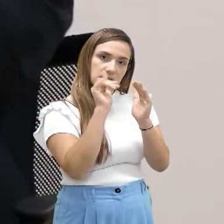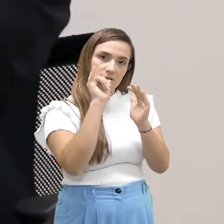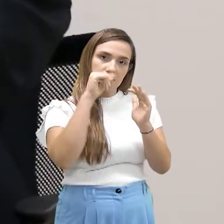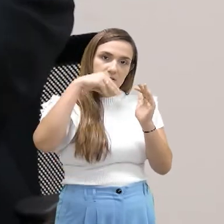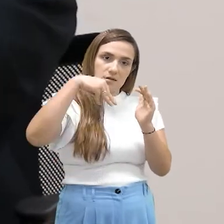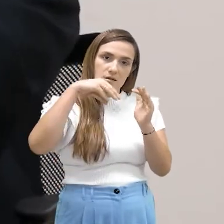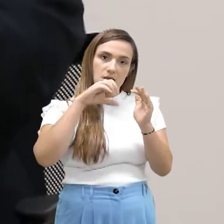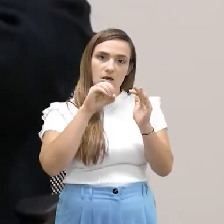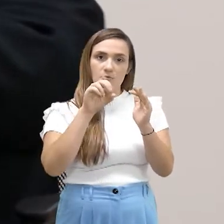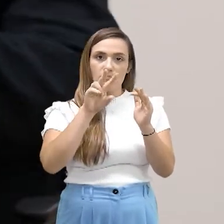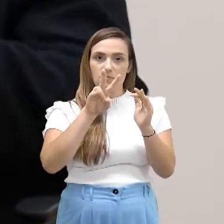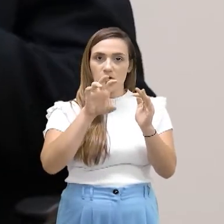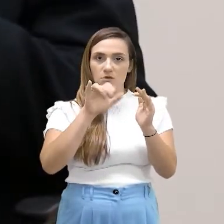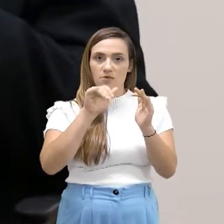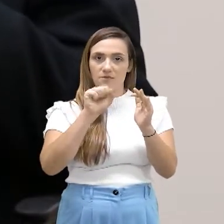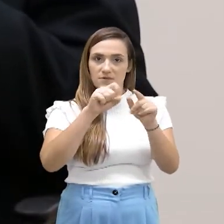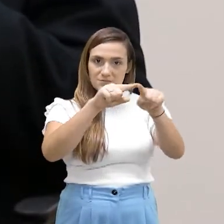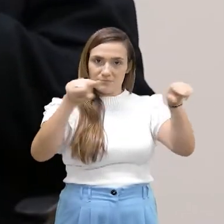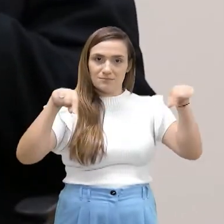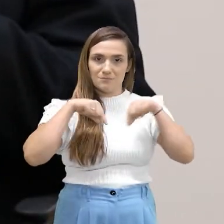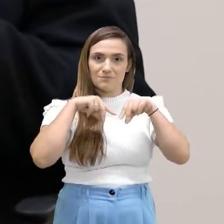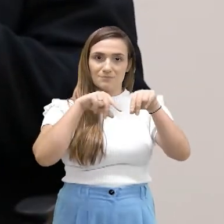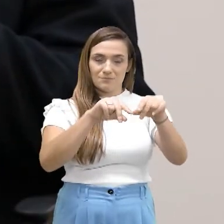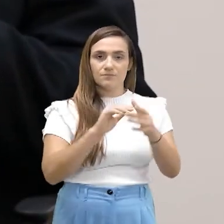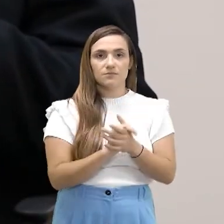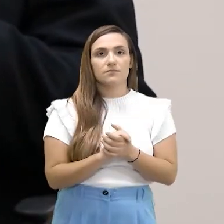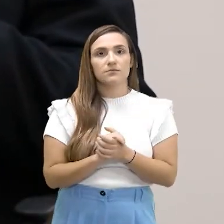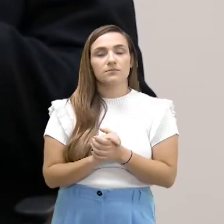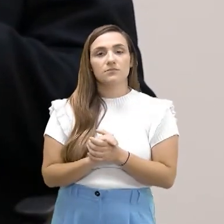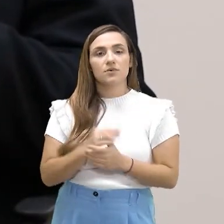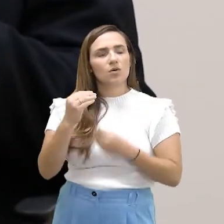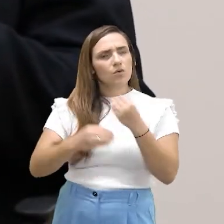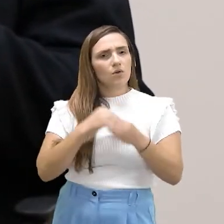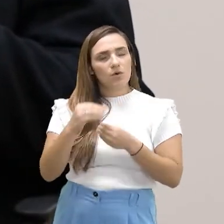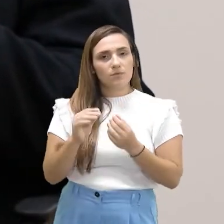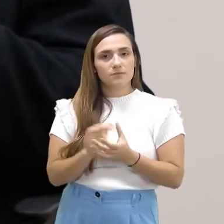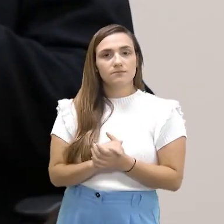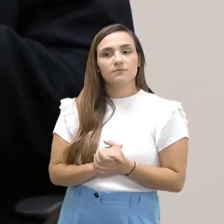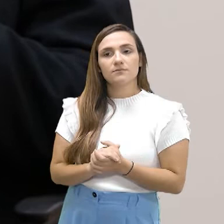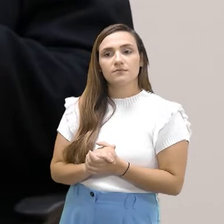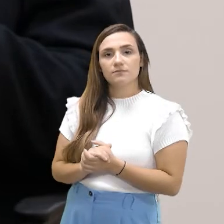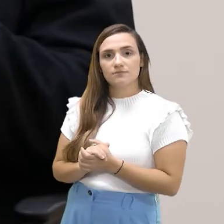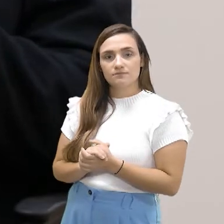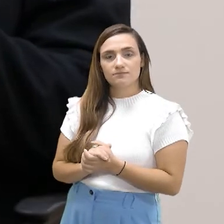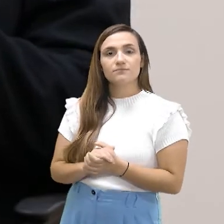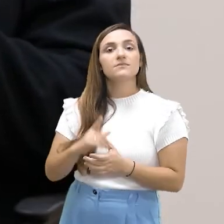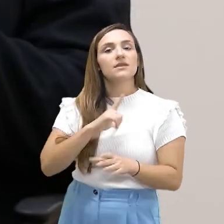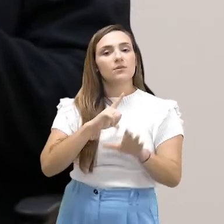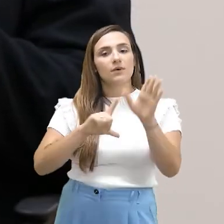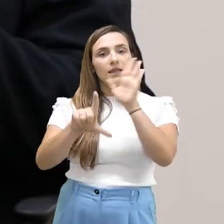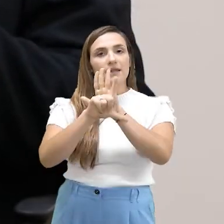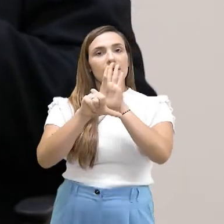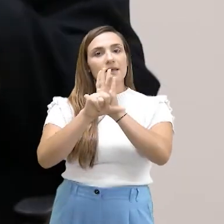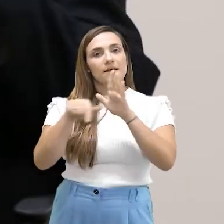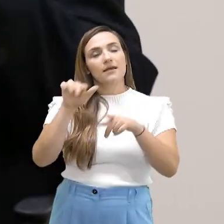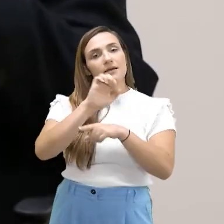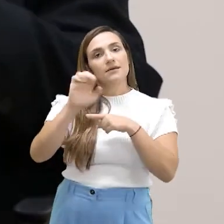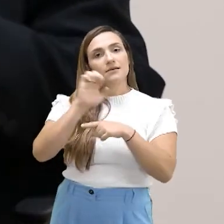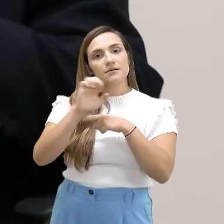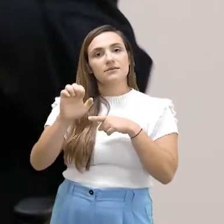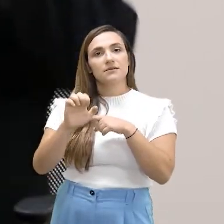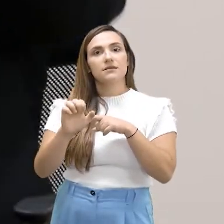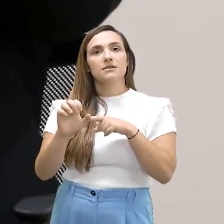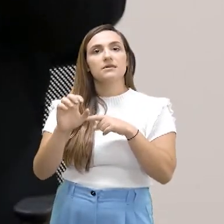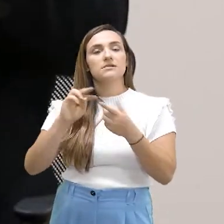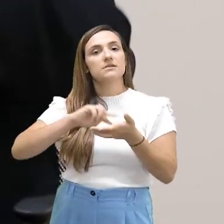de imóveis, esses serviços são remunerados para o cartorário mediante uma lei estadual que